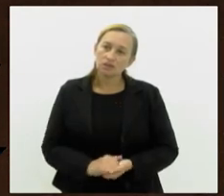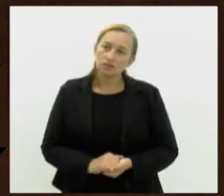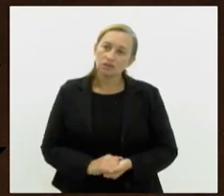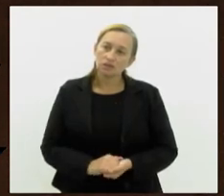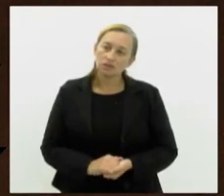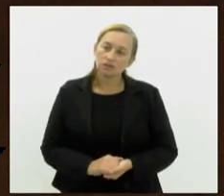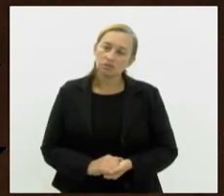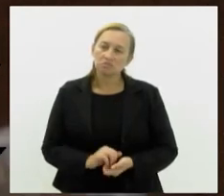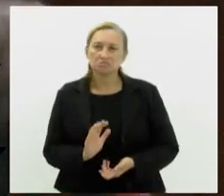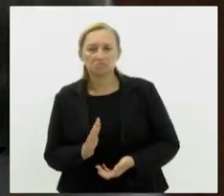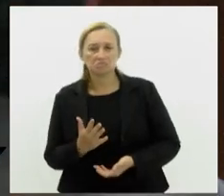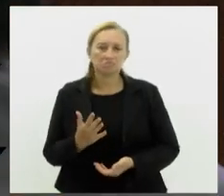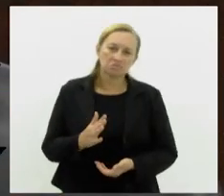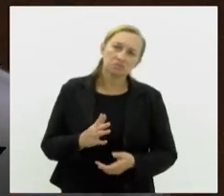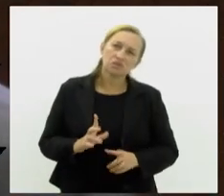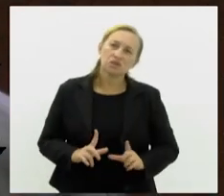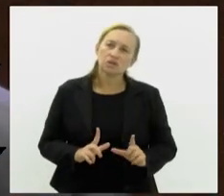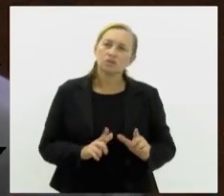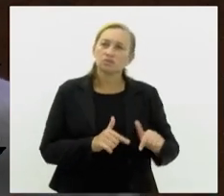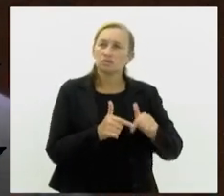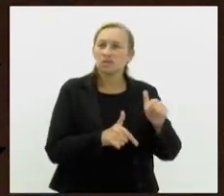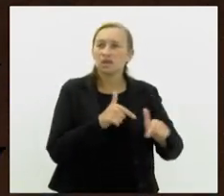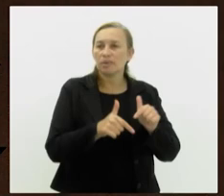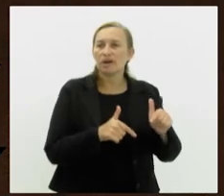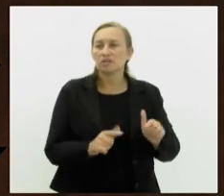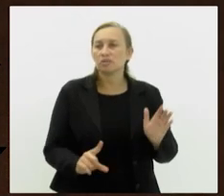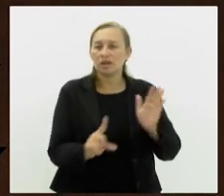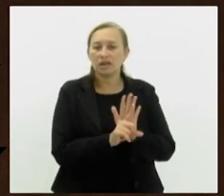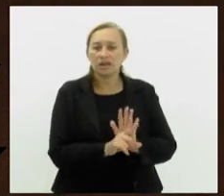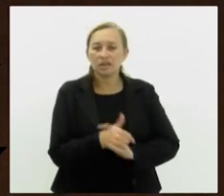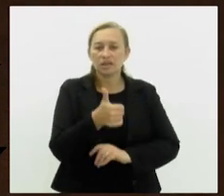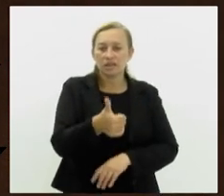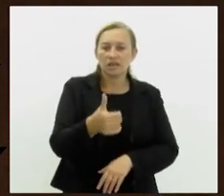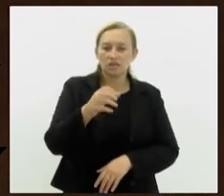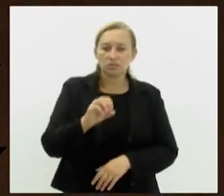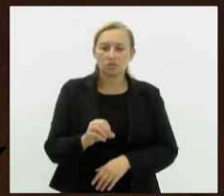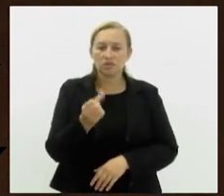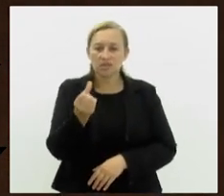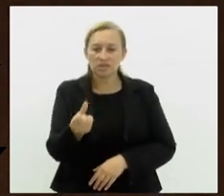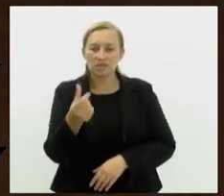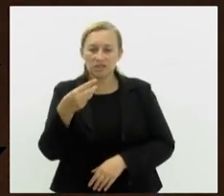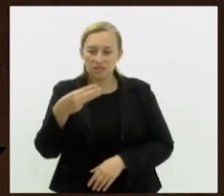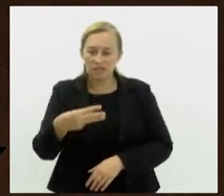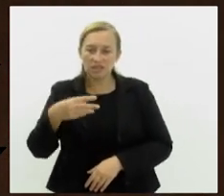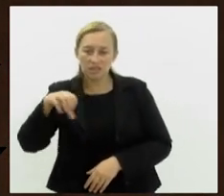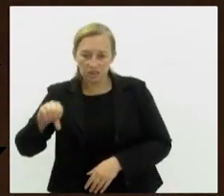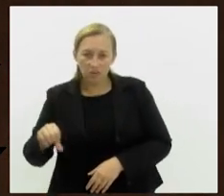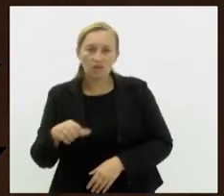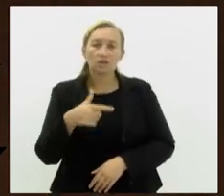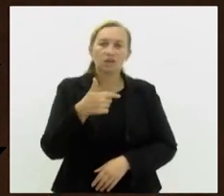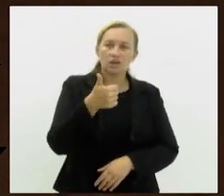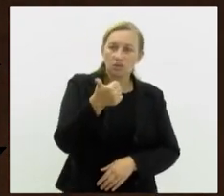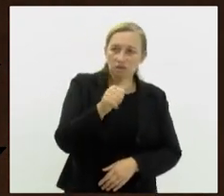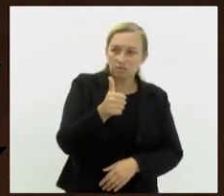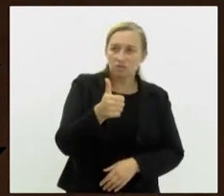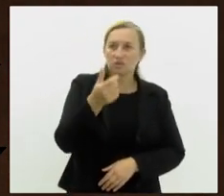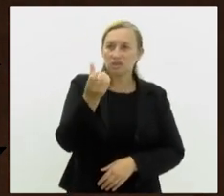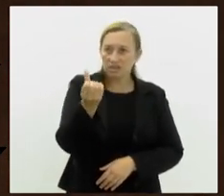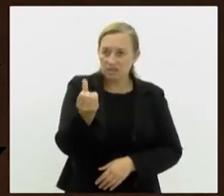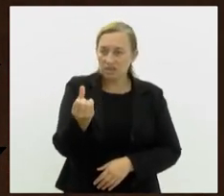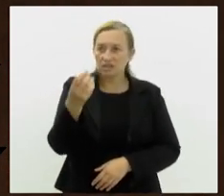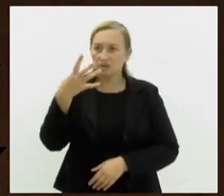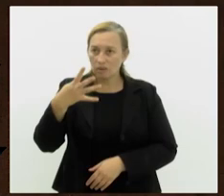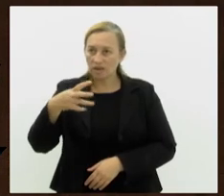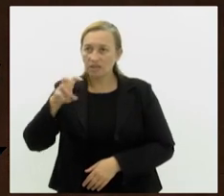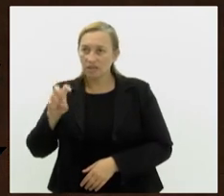tem, no mínimo, alguma atuação em relação à Lei 10.639 e à Lei 11.645. E é